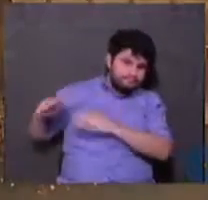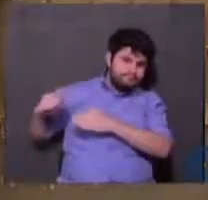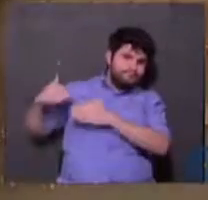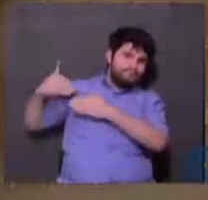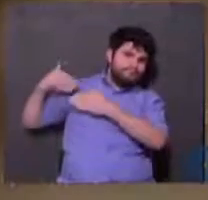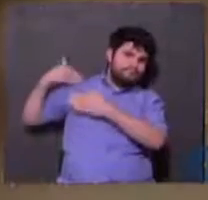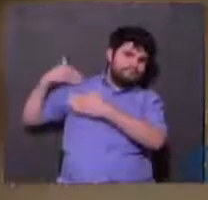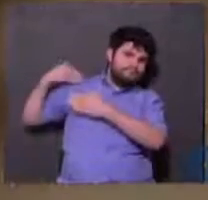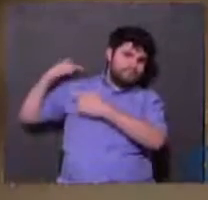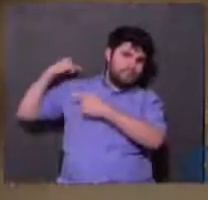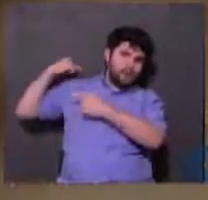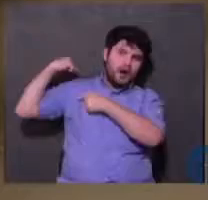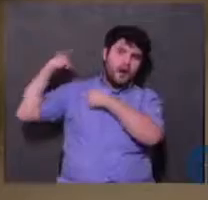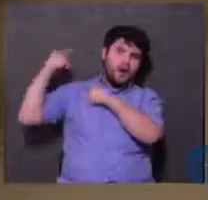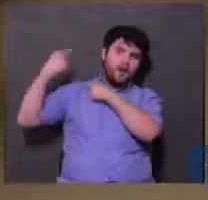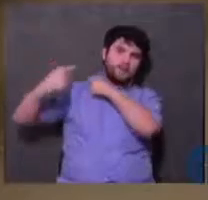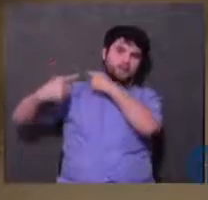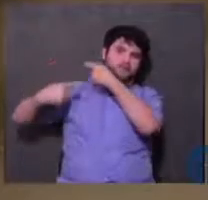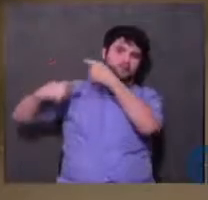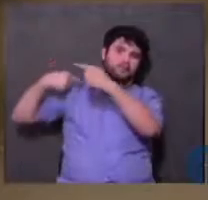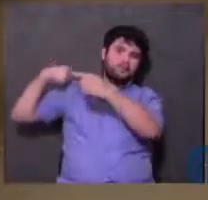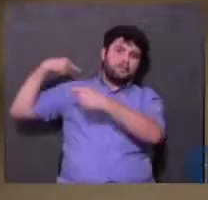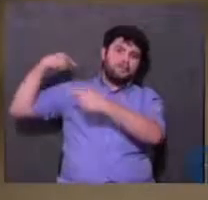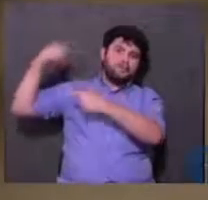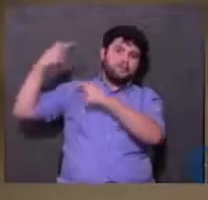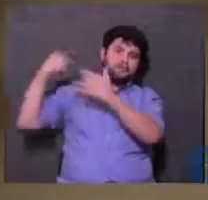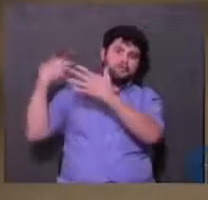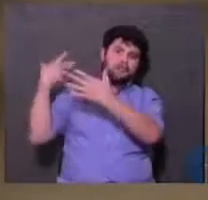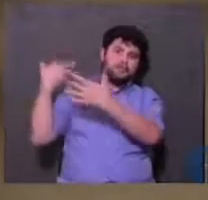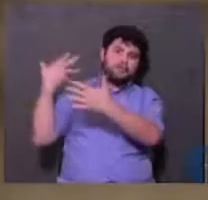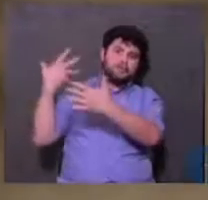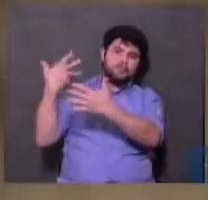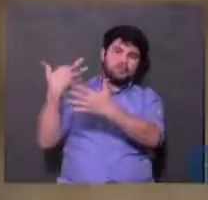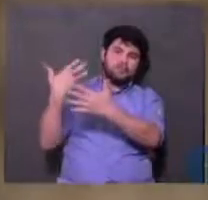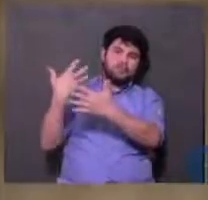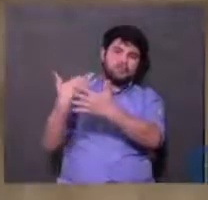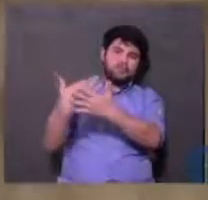Sicut erat in principio, et nunc et